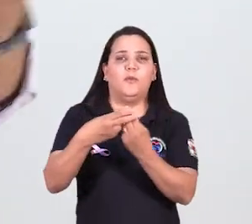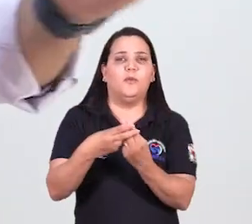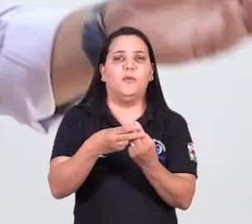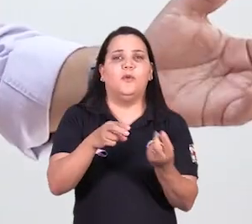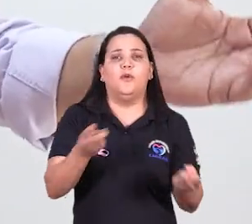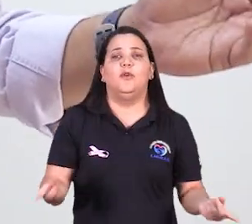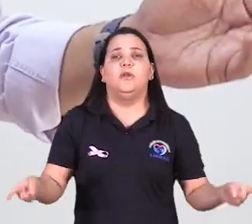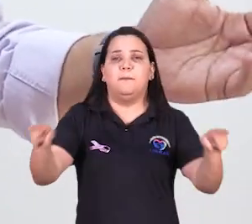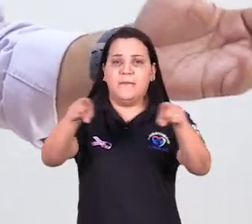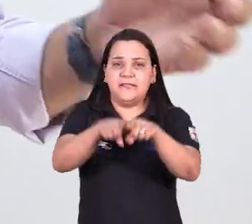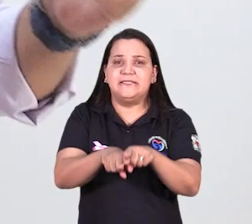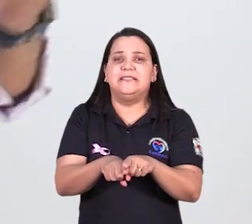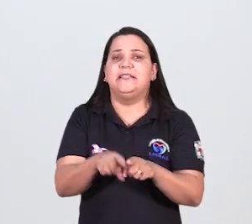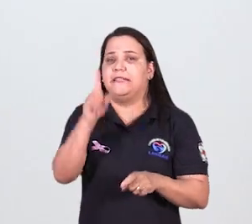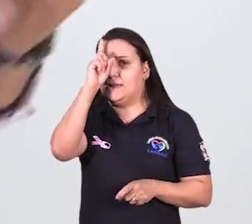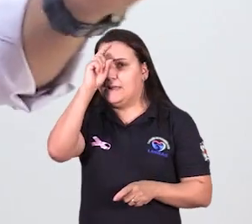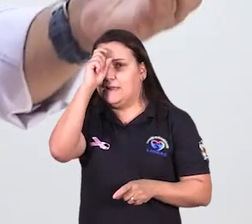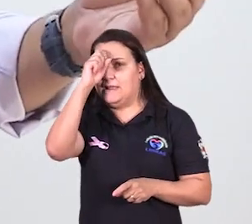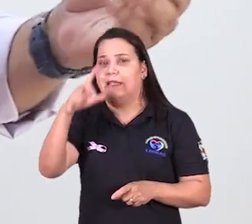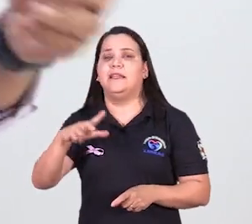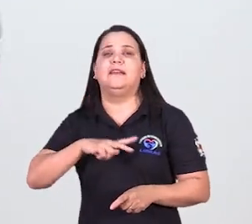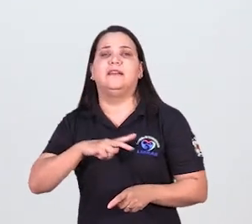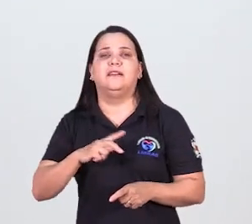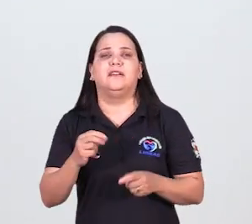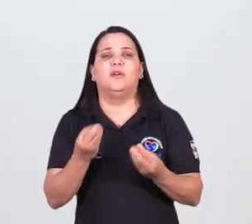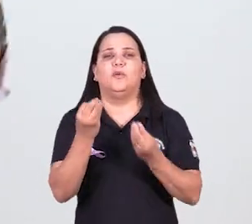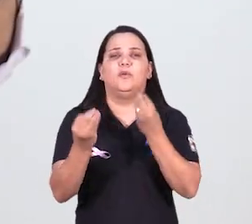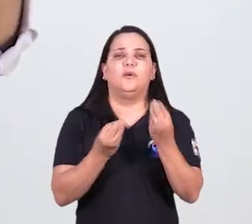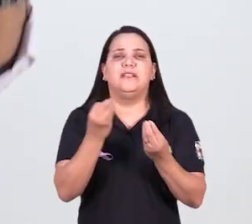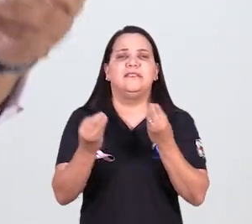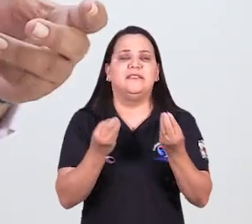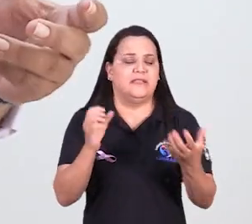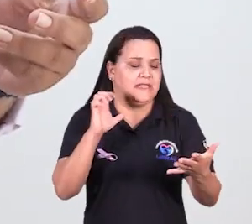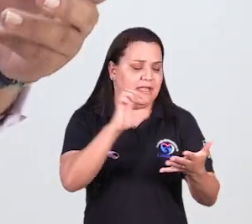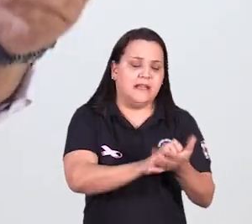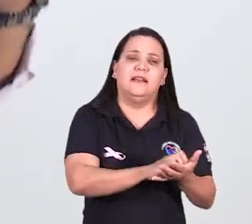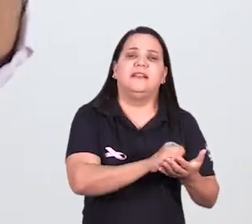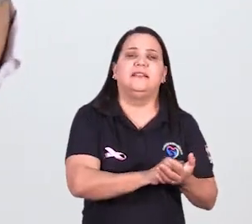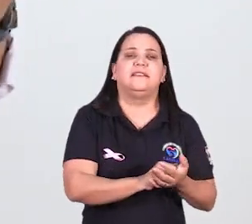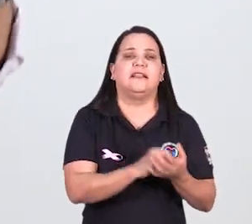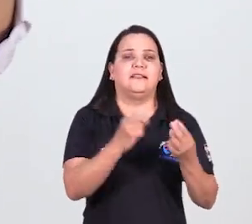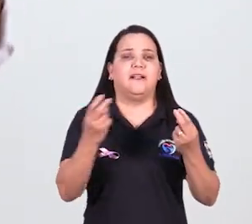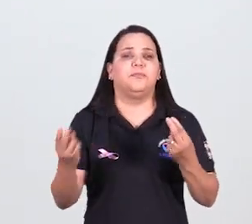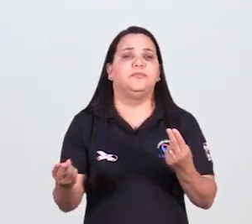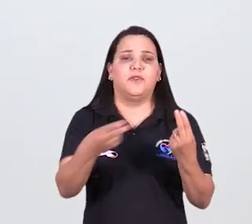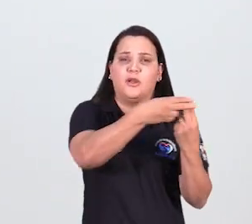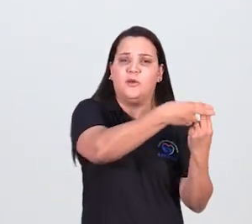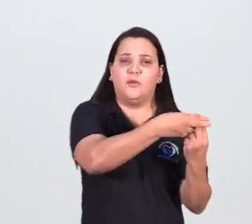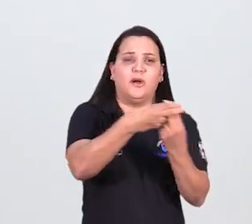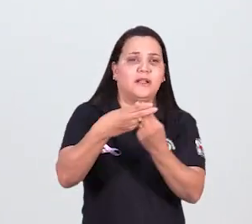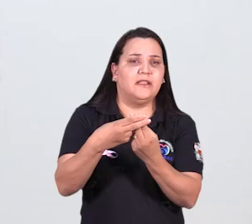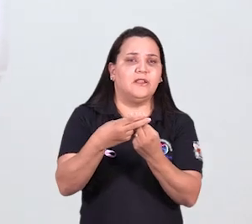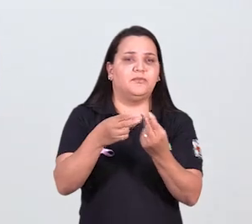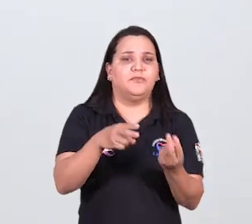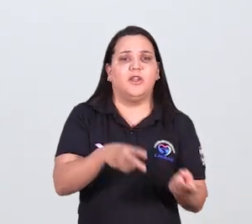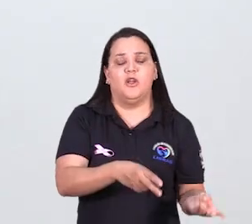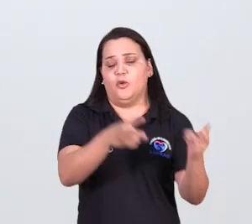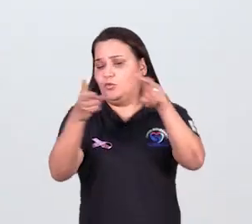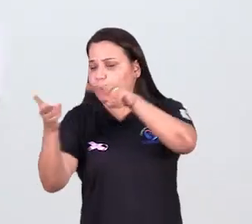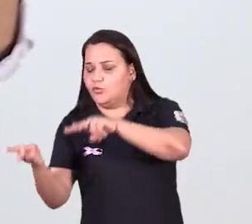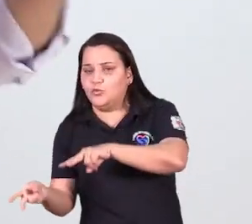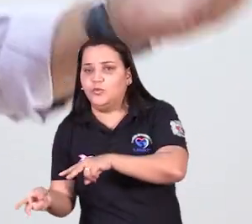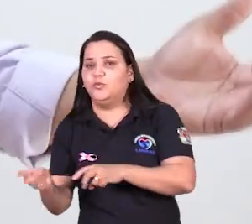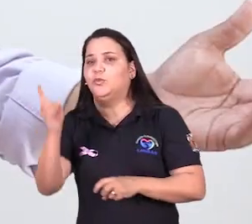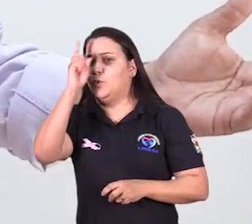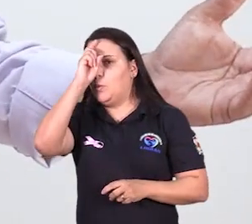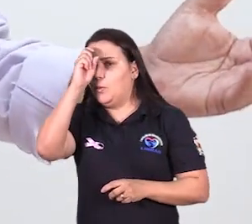com empresa privada. O que seria esse cadastro? Esse cadastro facilita o seu, por exemplo, se você sair da rede